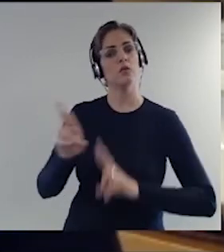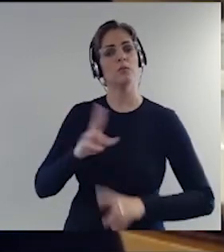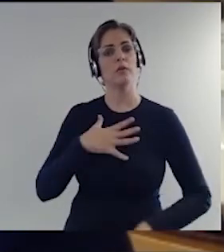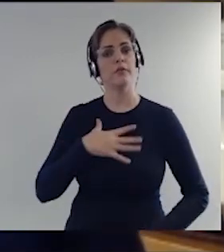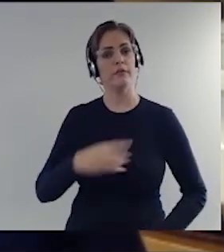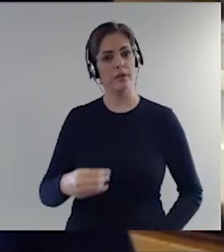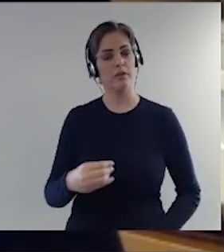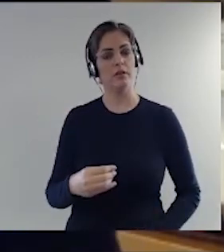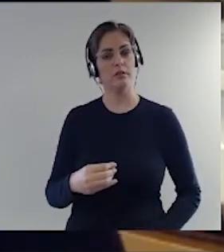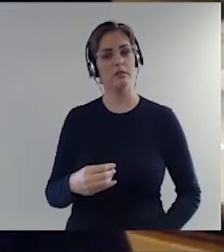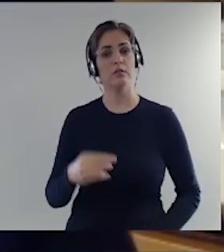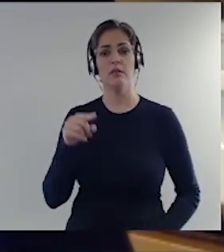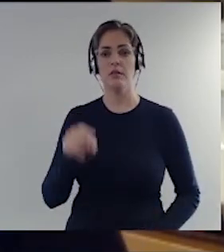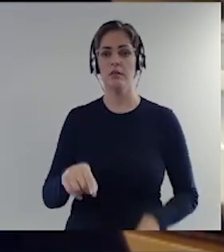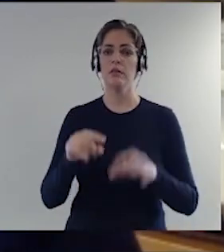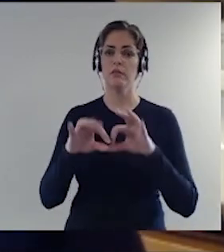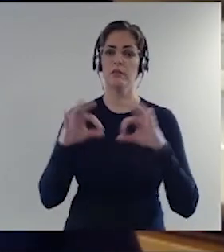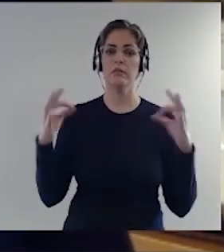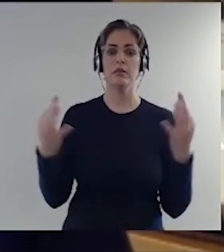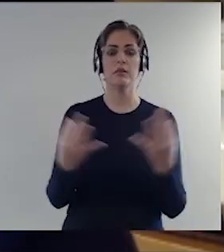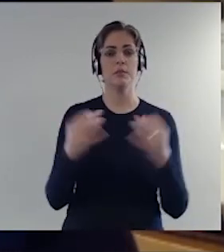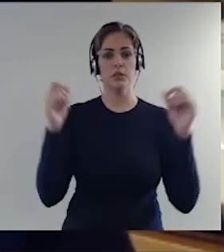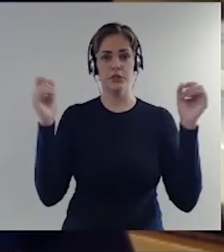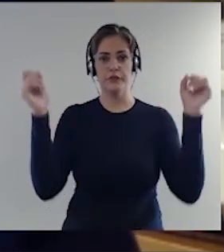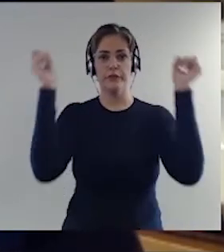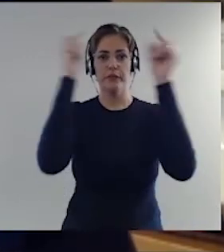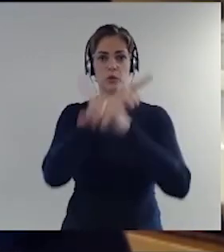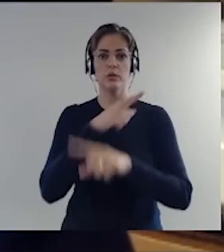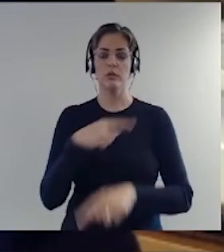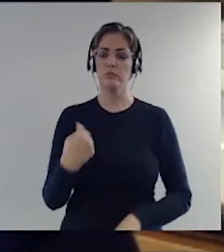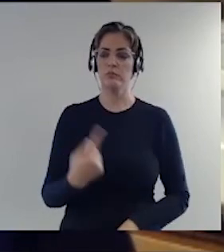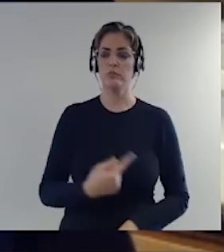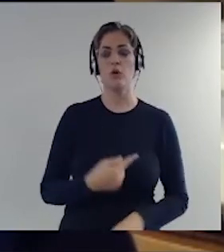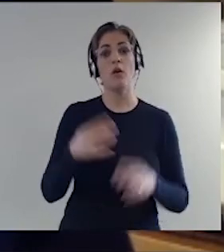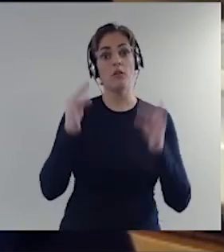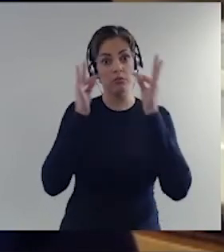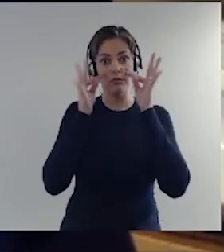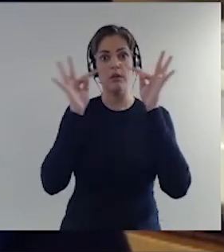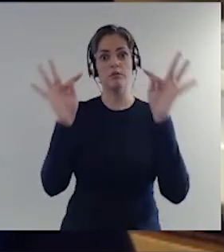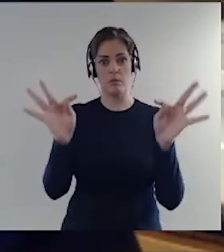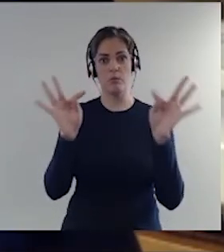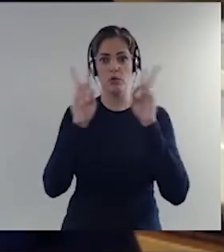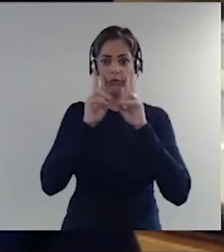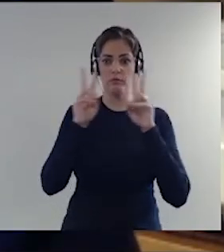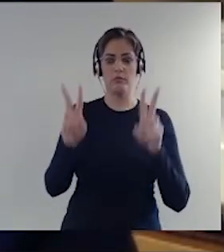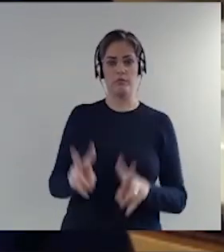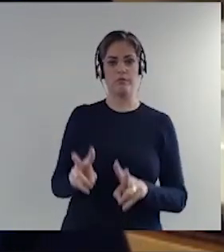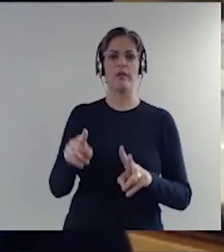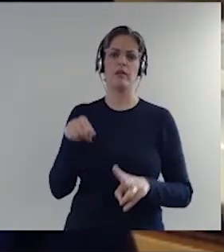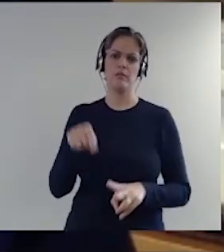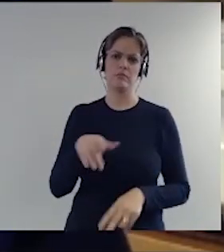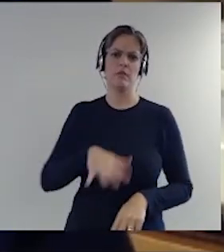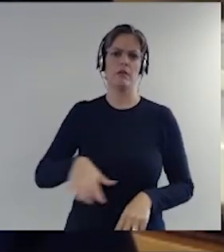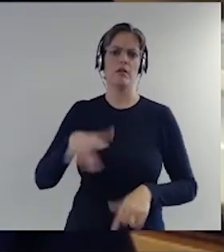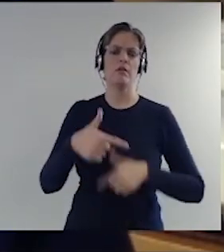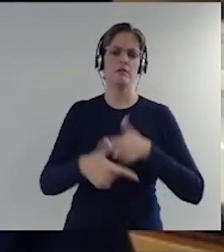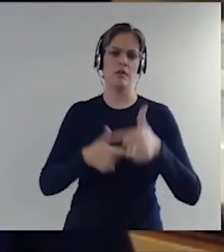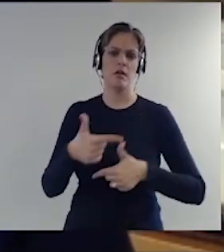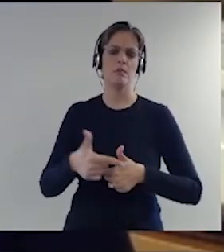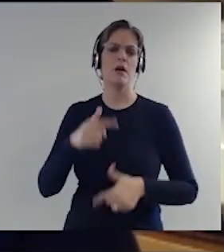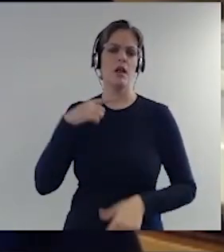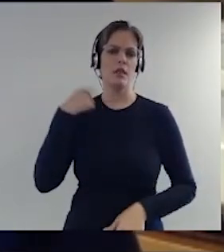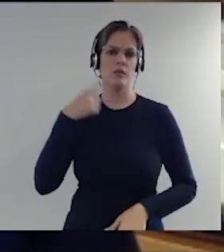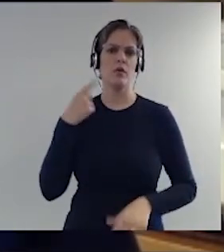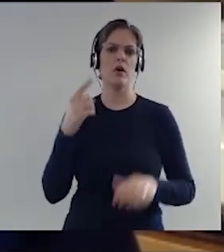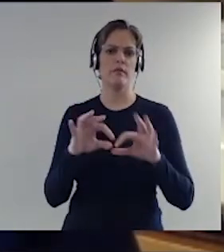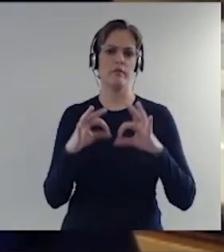esse relacionamento familiar, essas dificuldades que todos nós somos testemunhas e trabalhamos como advogados de família